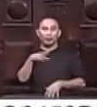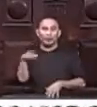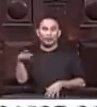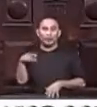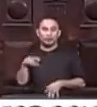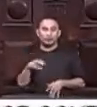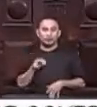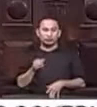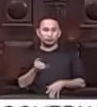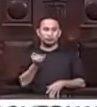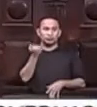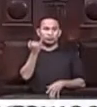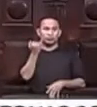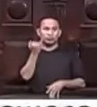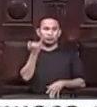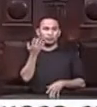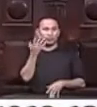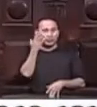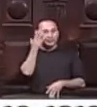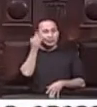quero saber,